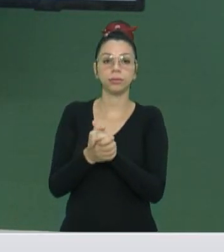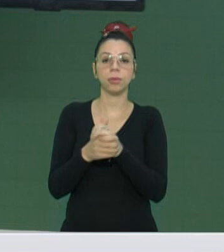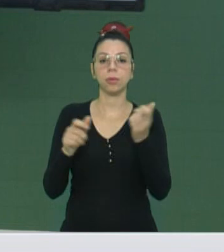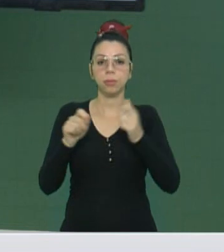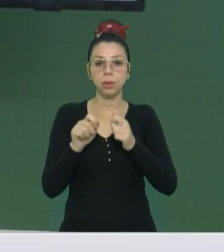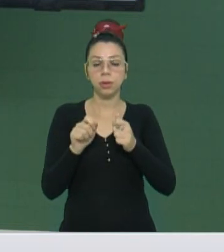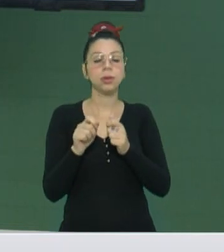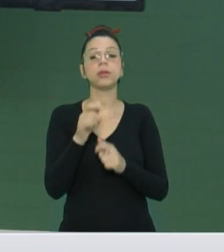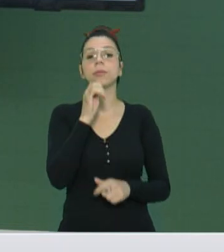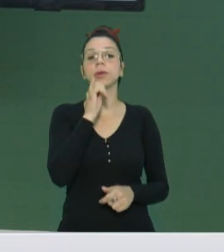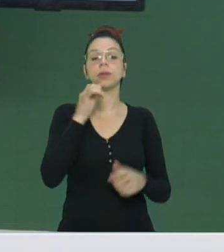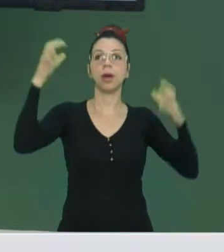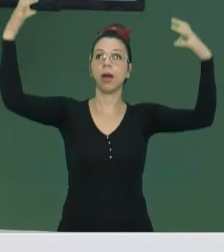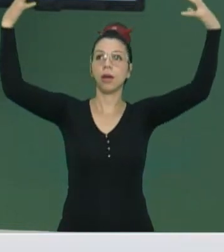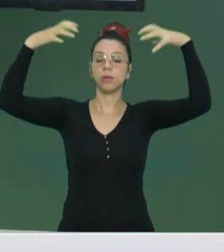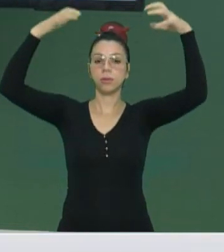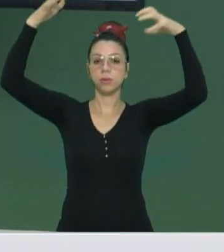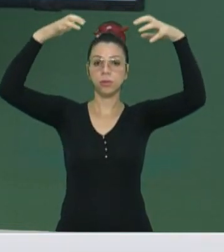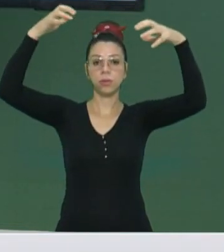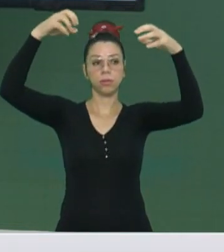água da chuva para lavar a calçada?